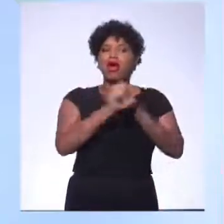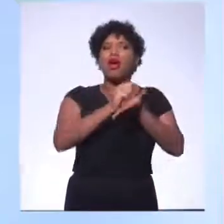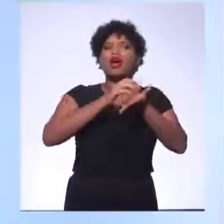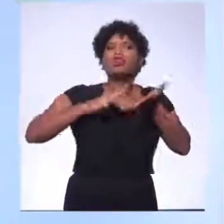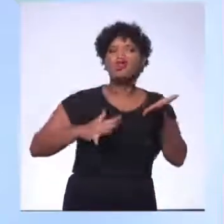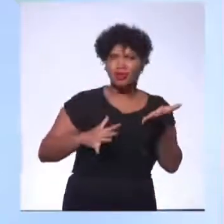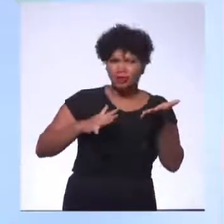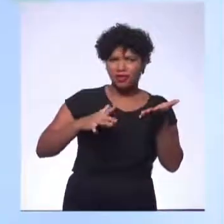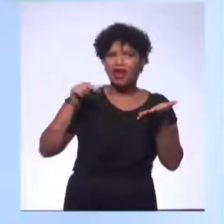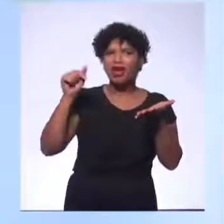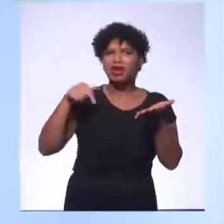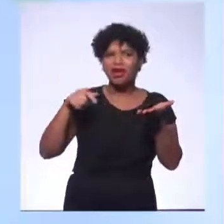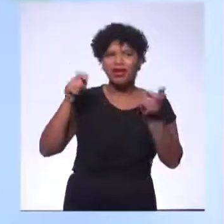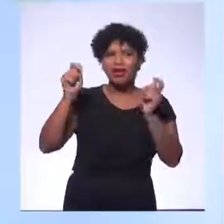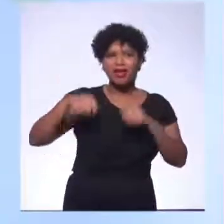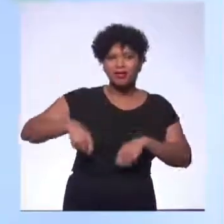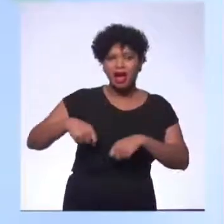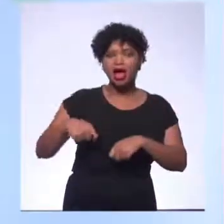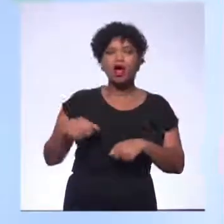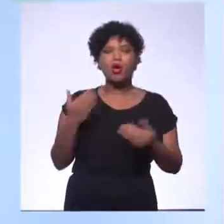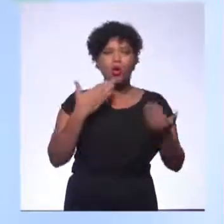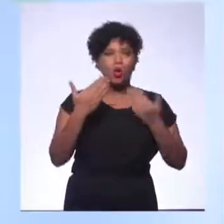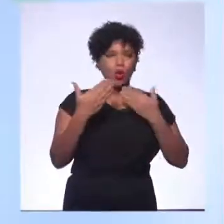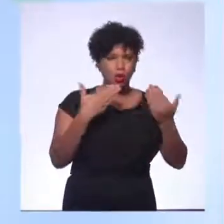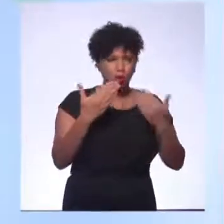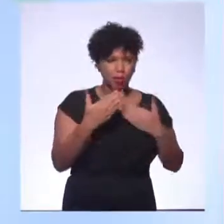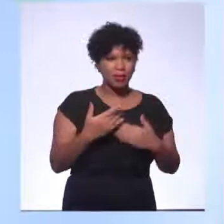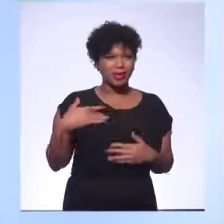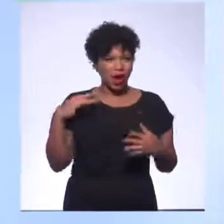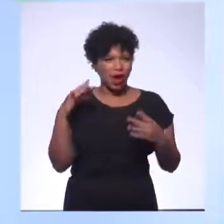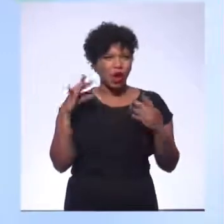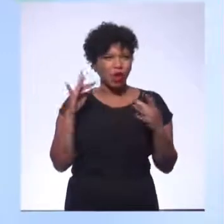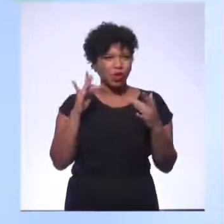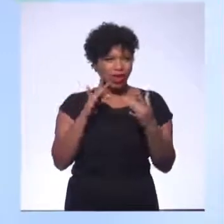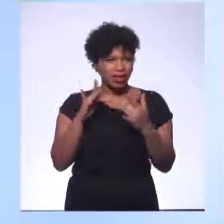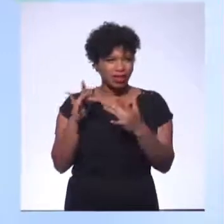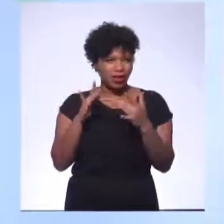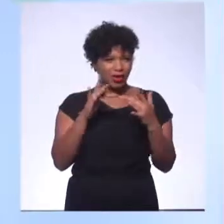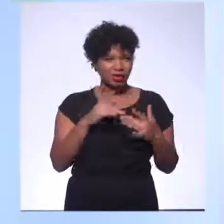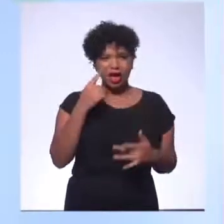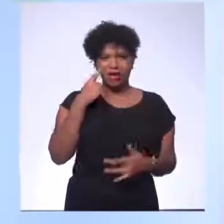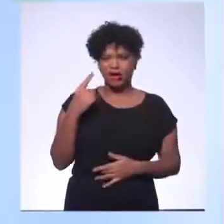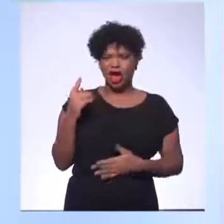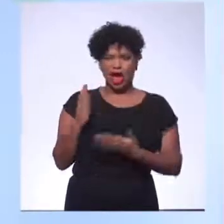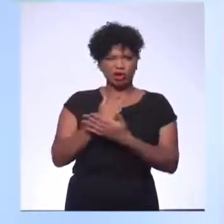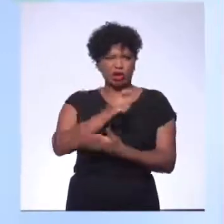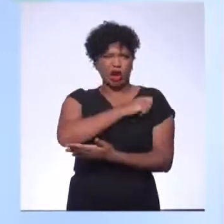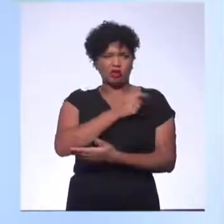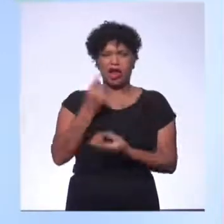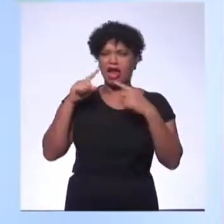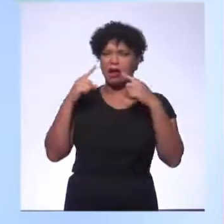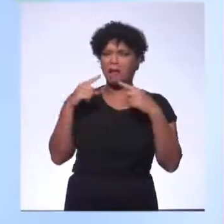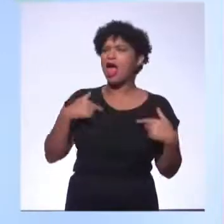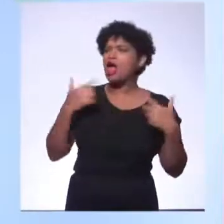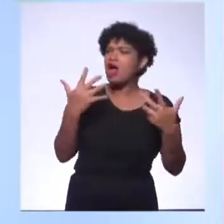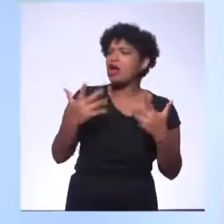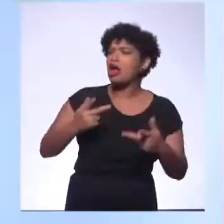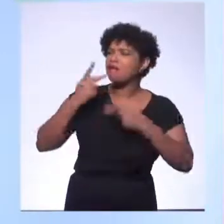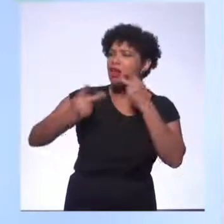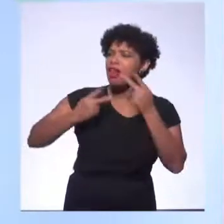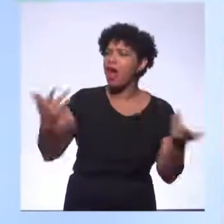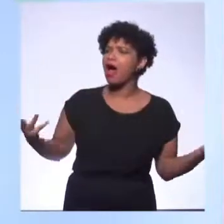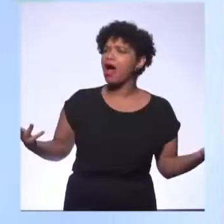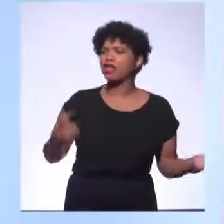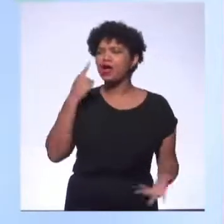ter contato conosco, conversar conosco, como eu vi, né? Acabei de ver agora aqui um aluno reclamando que queria falar, deixa eu ver se eu acho o nome do